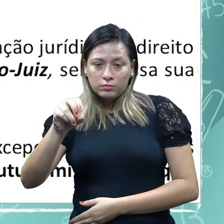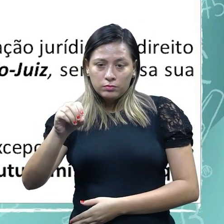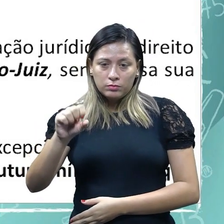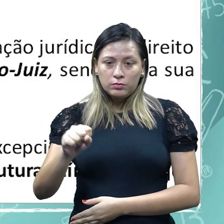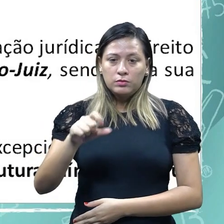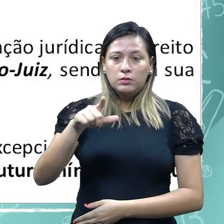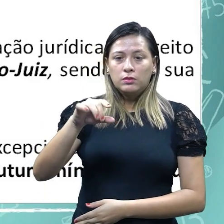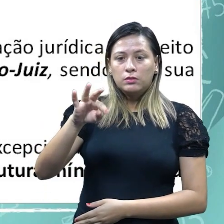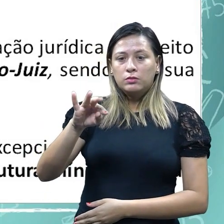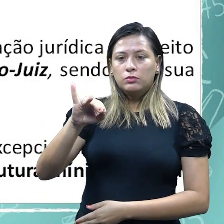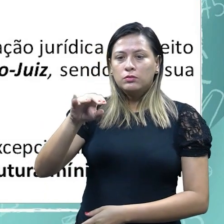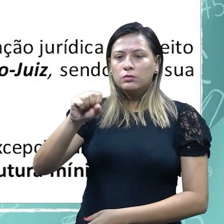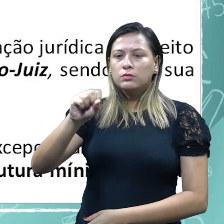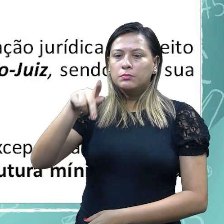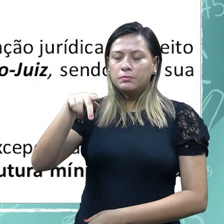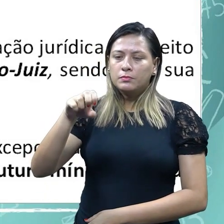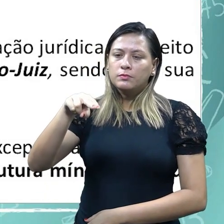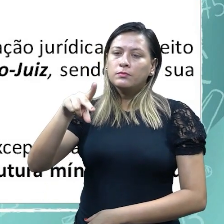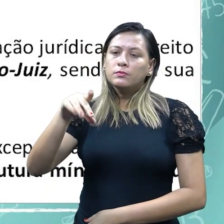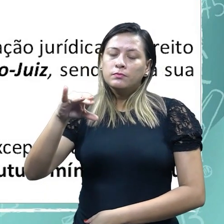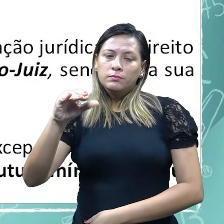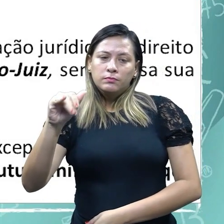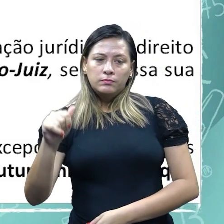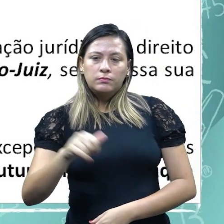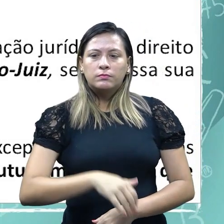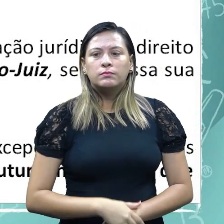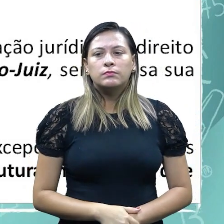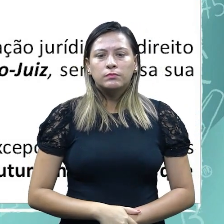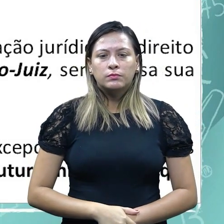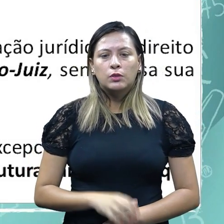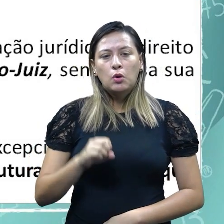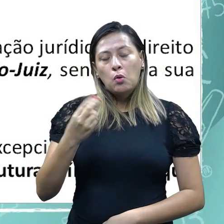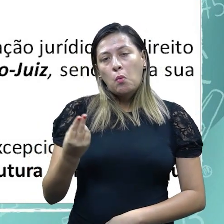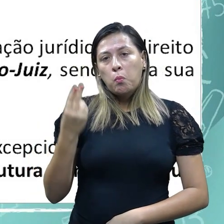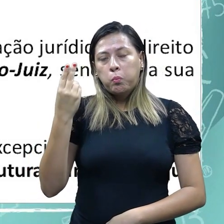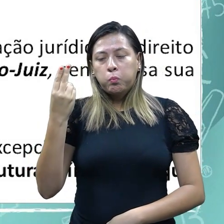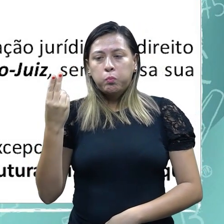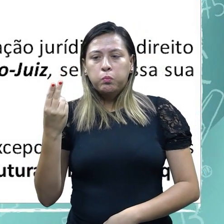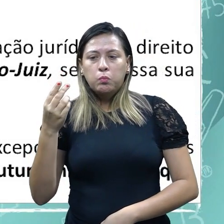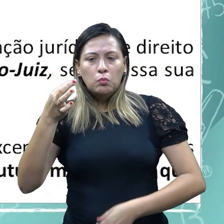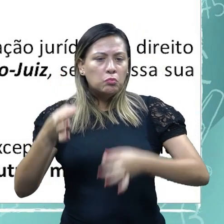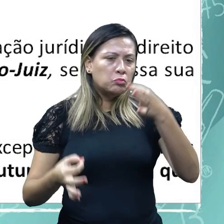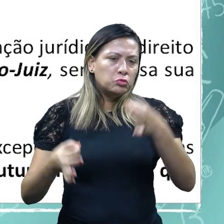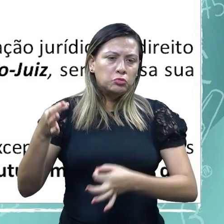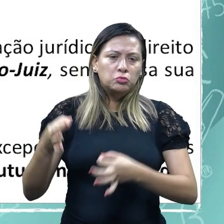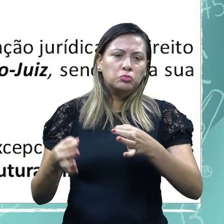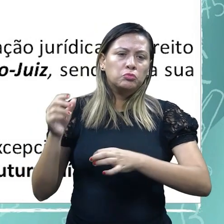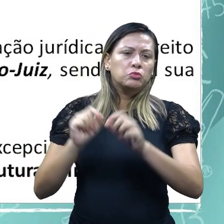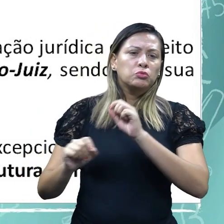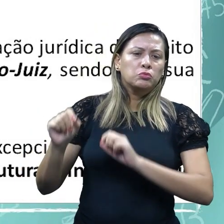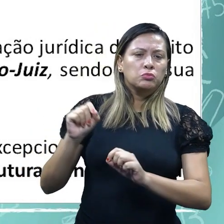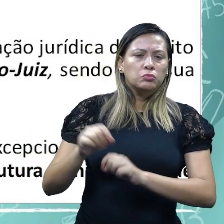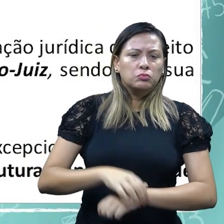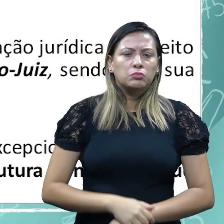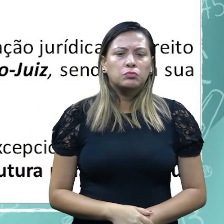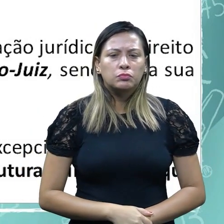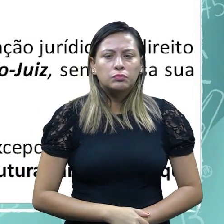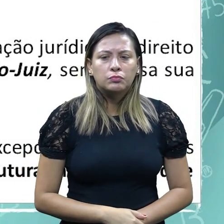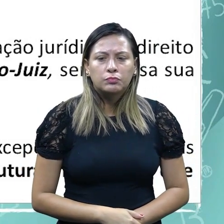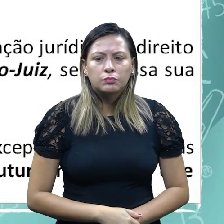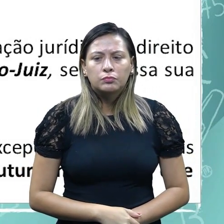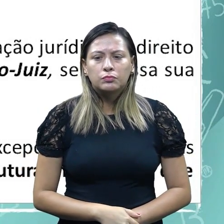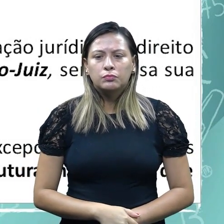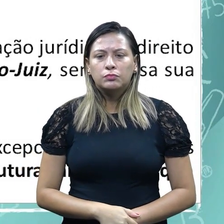julgada. Perempção também. Relação jurídica processual. Bom, o que ela vai falar? É formada pelo demandante,